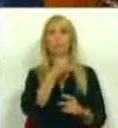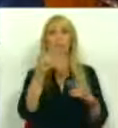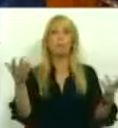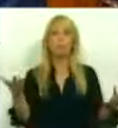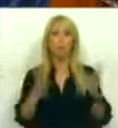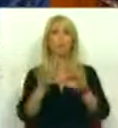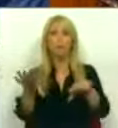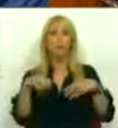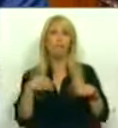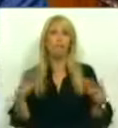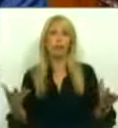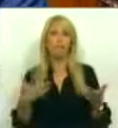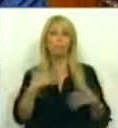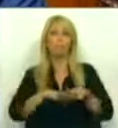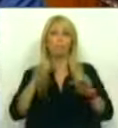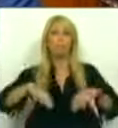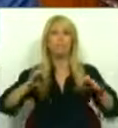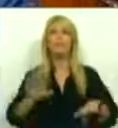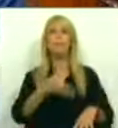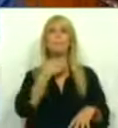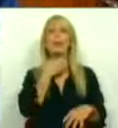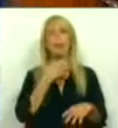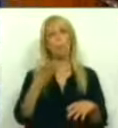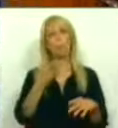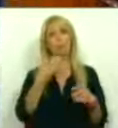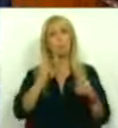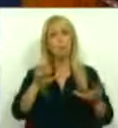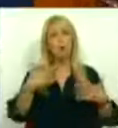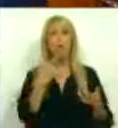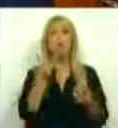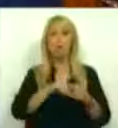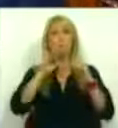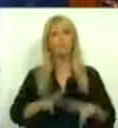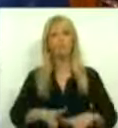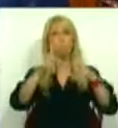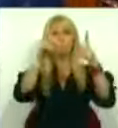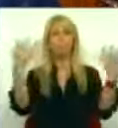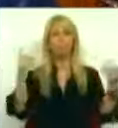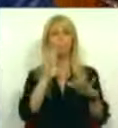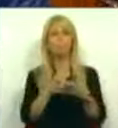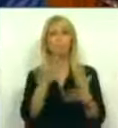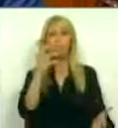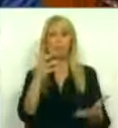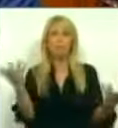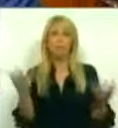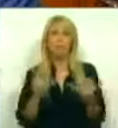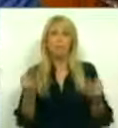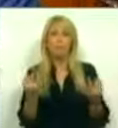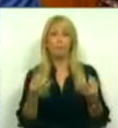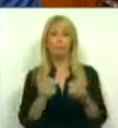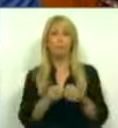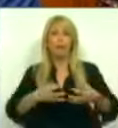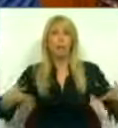submeter para evitar a bancarrota e poder voltar ao crescimento iria ter um impacto incontornável no aumento do